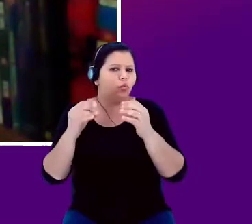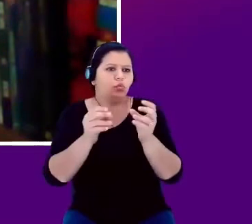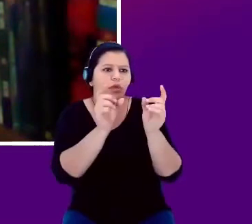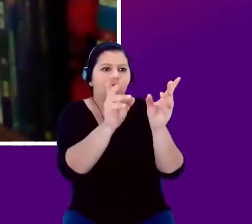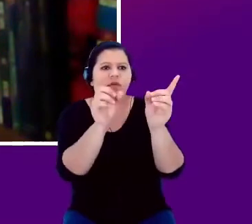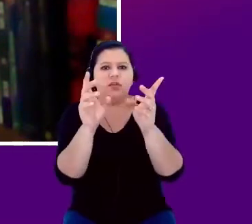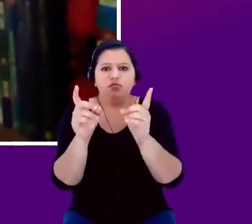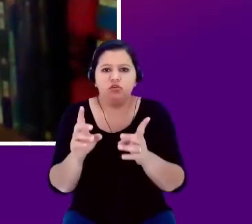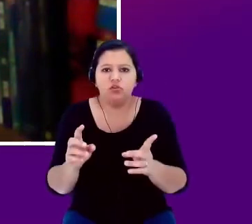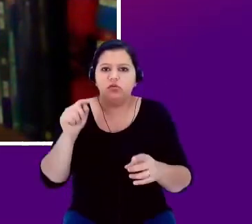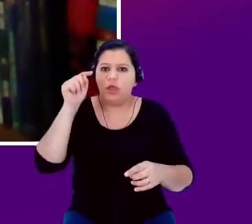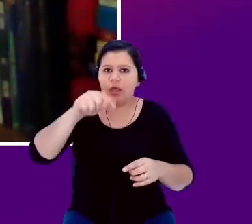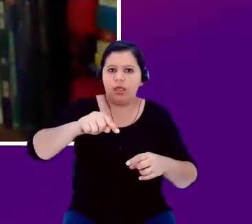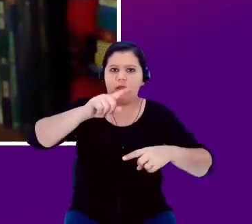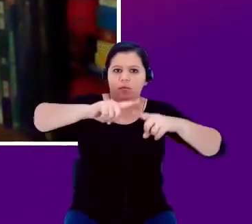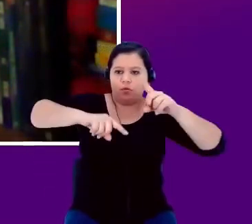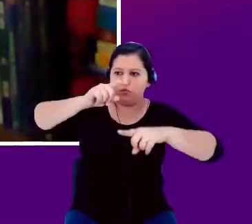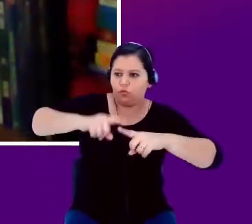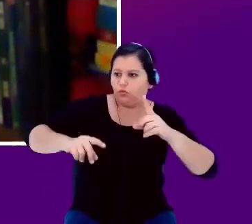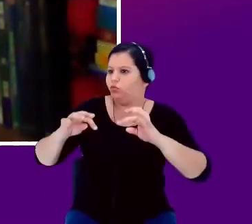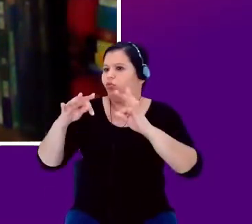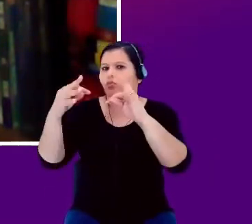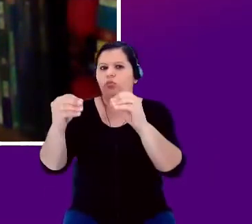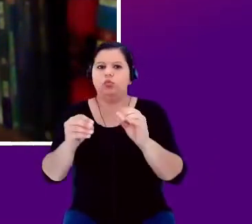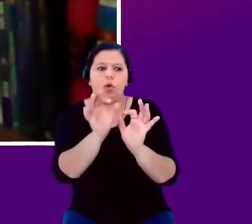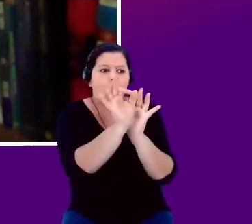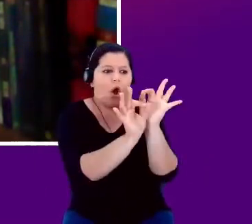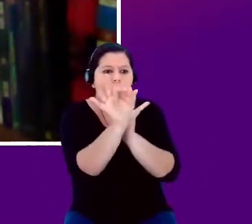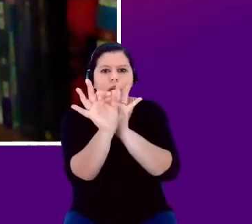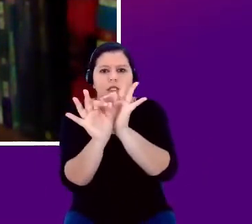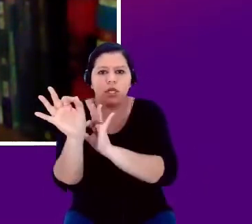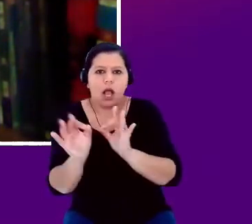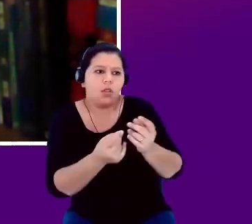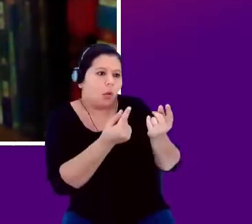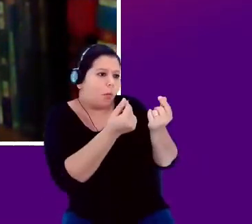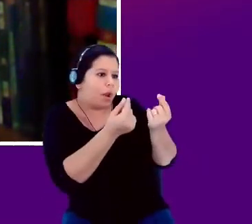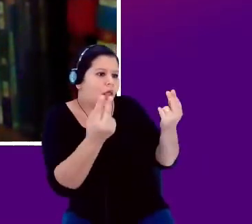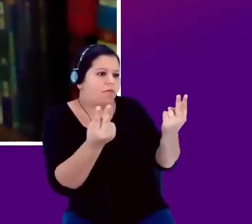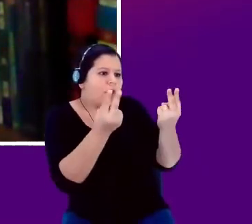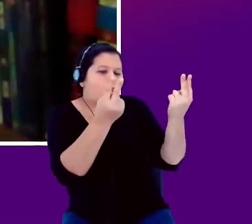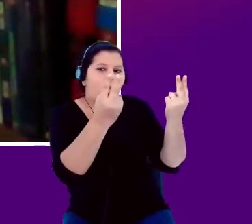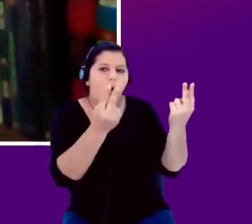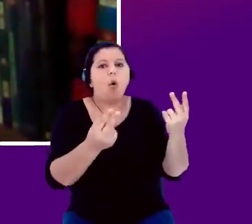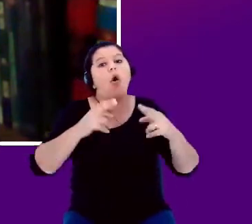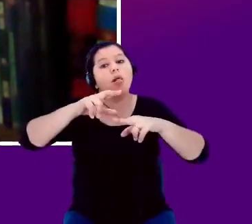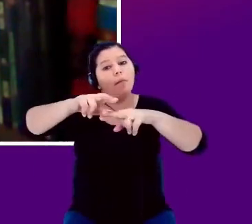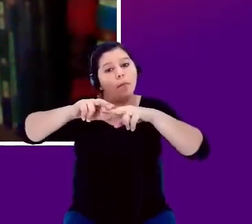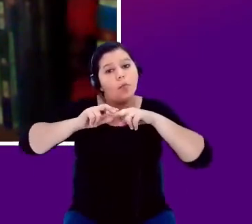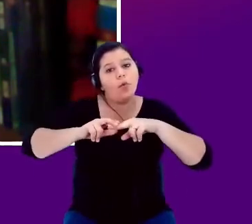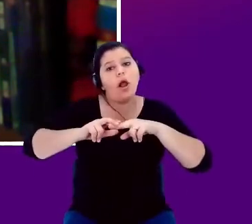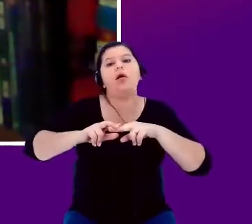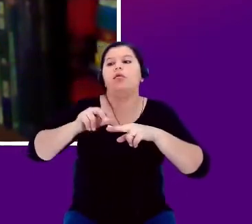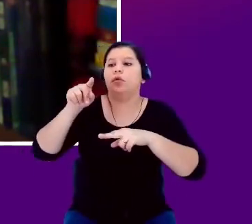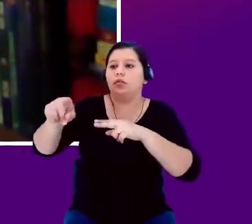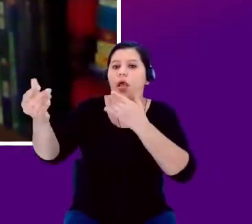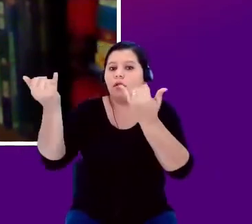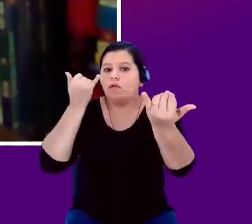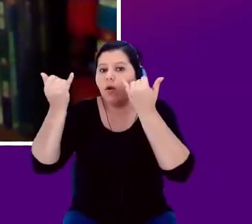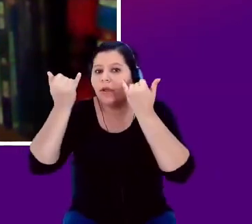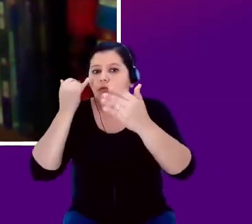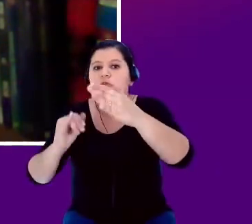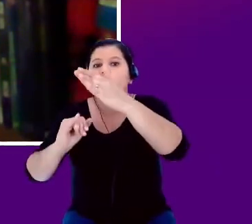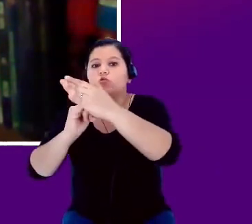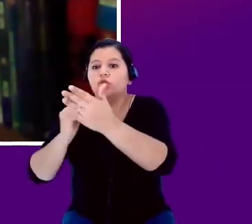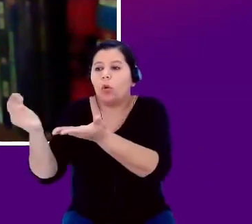eles acabam sendo estruturados, precificados em função das informações que são coletadas pelas instituições financeiras,